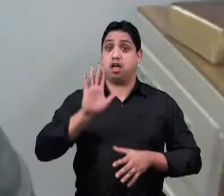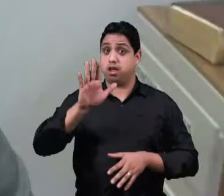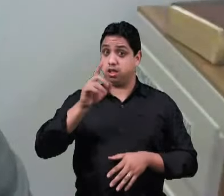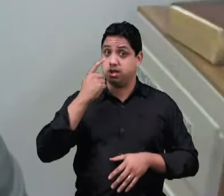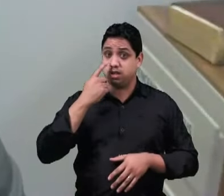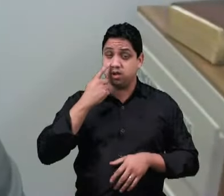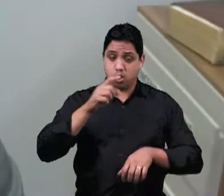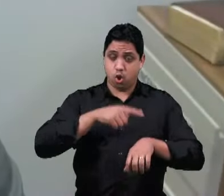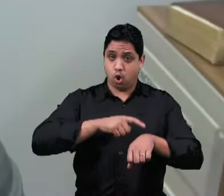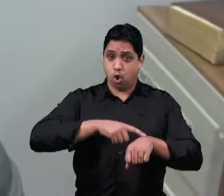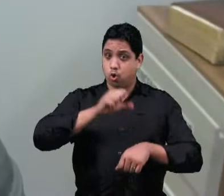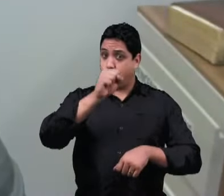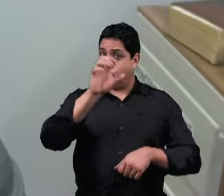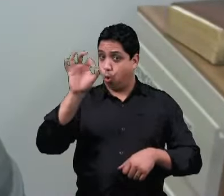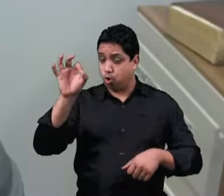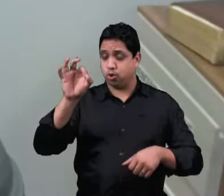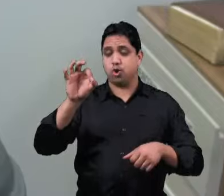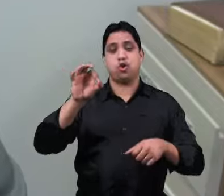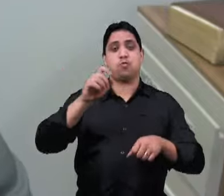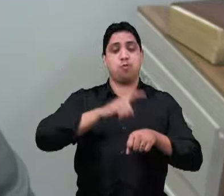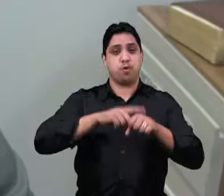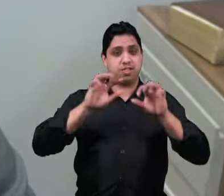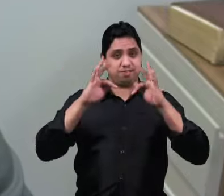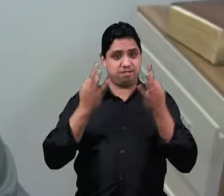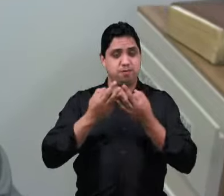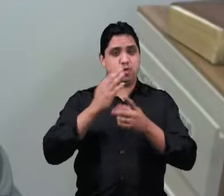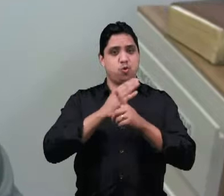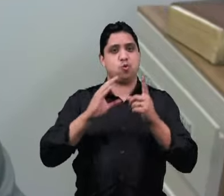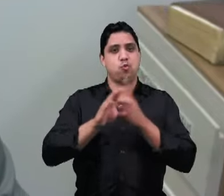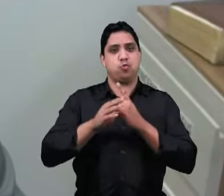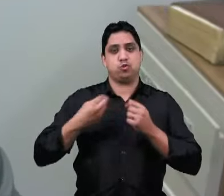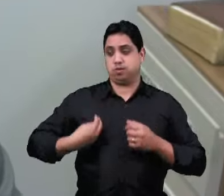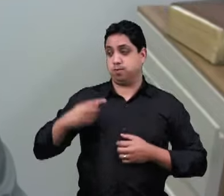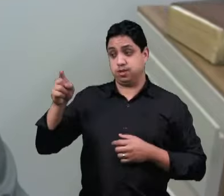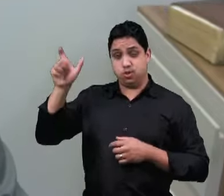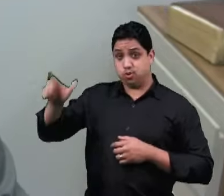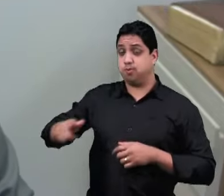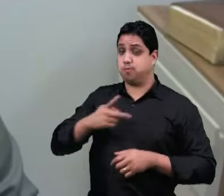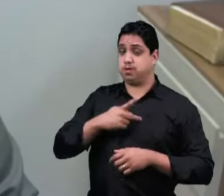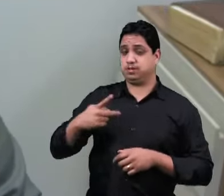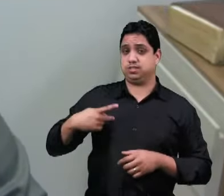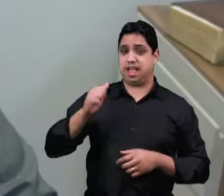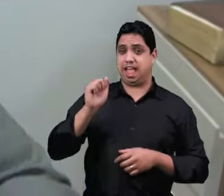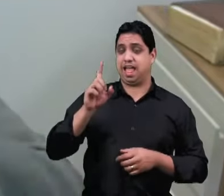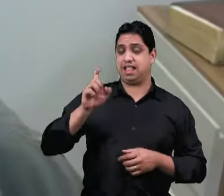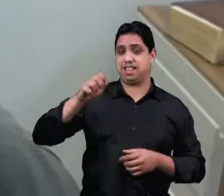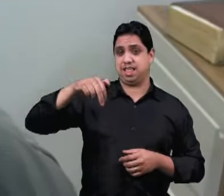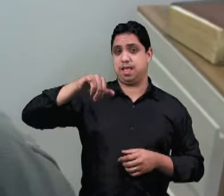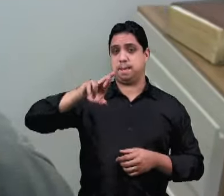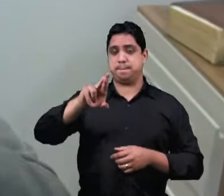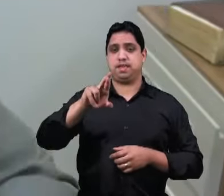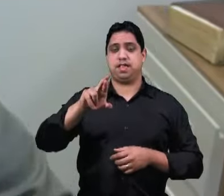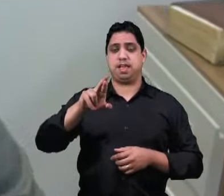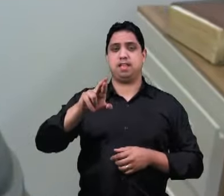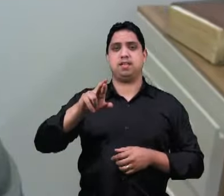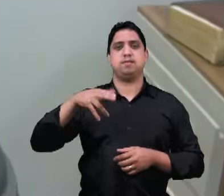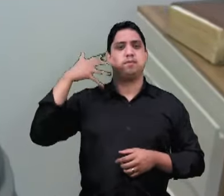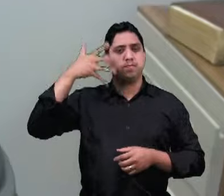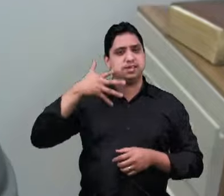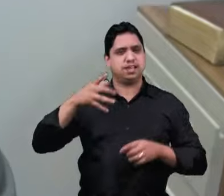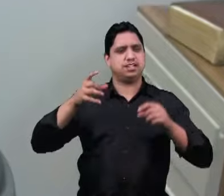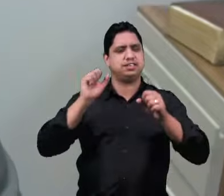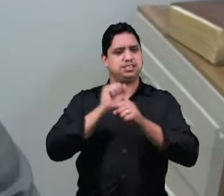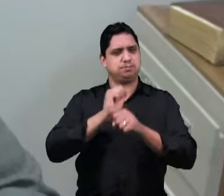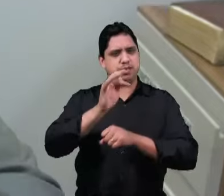pouco, momento com a família, o culto no lar, com a participação do pastor Ademir Lodge, de Londres, levando uma palavra de